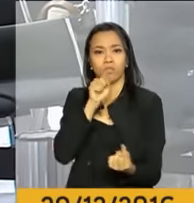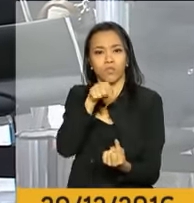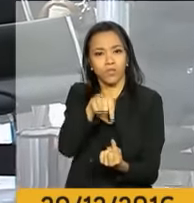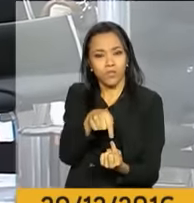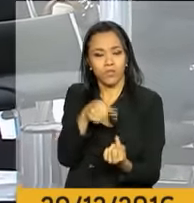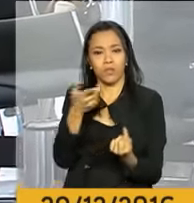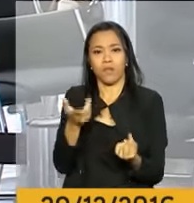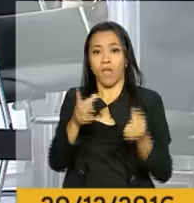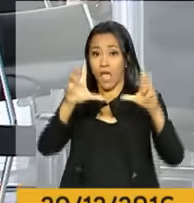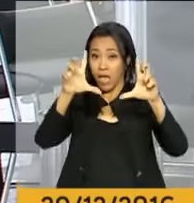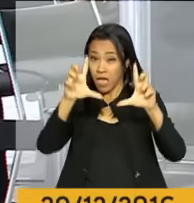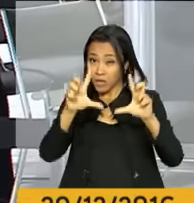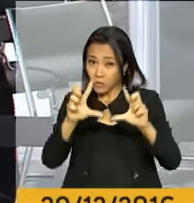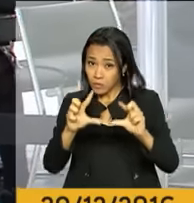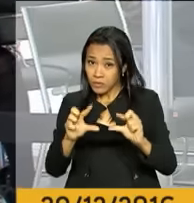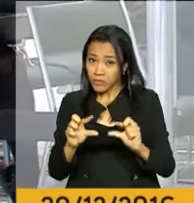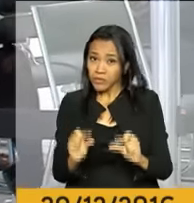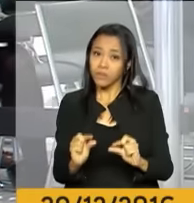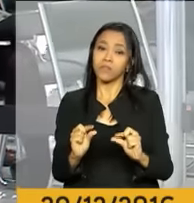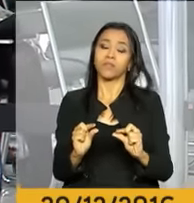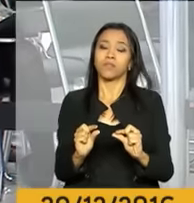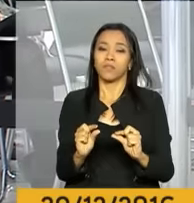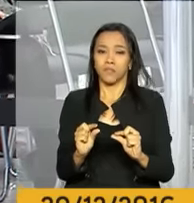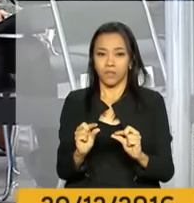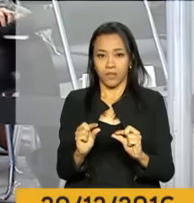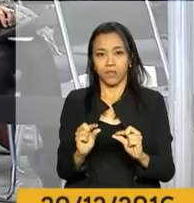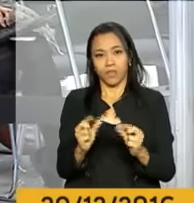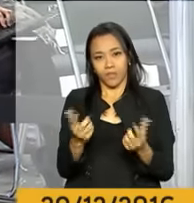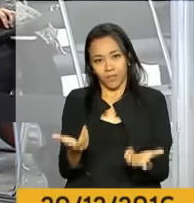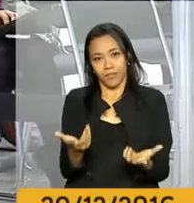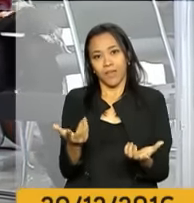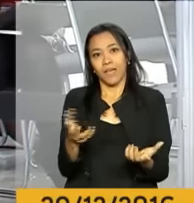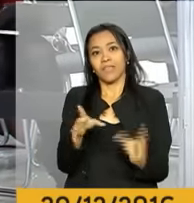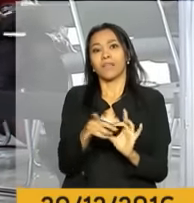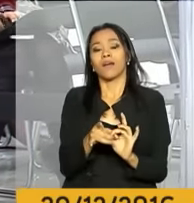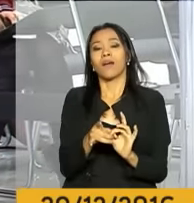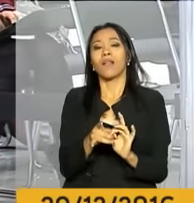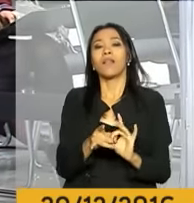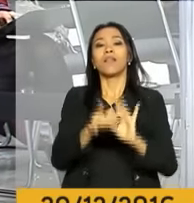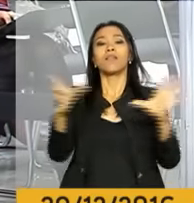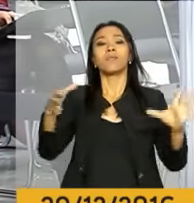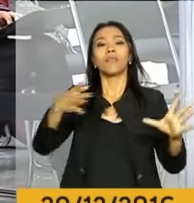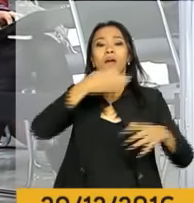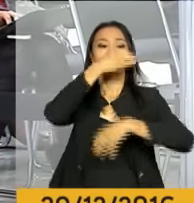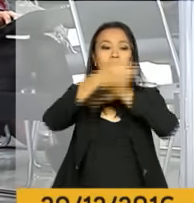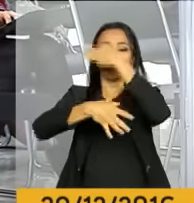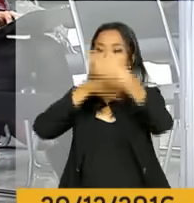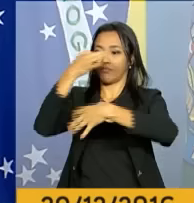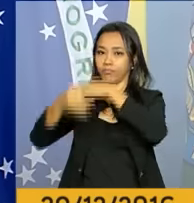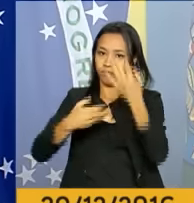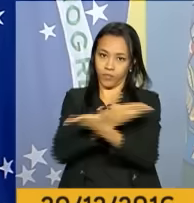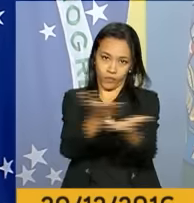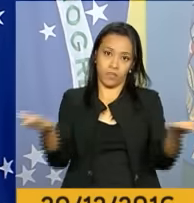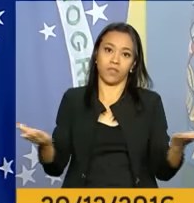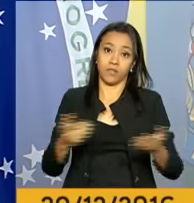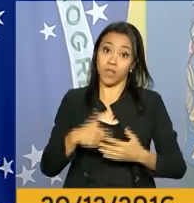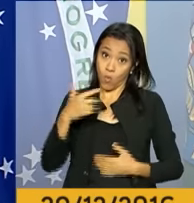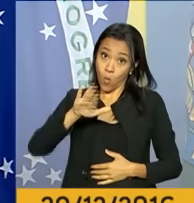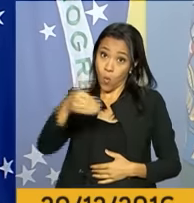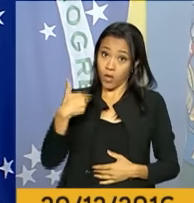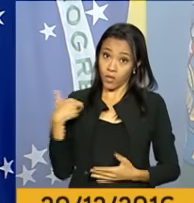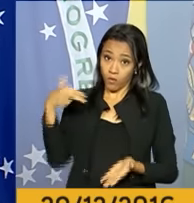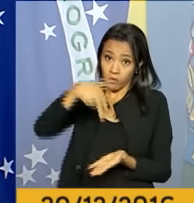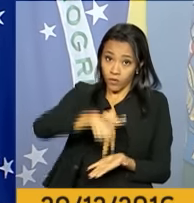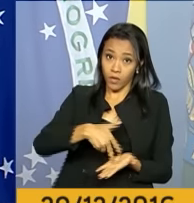esta qualificação da Imprensa Livre eu venho aqui também quando cumprimento vocês eu estou